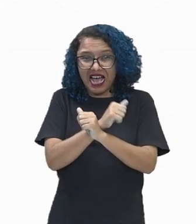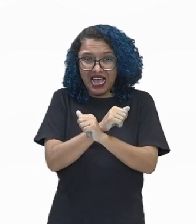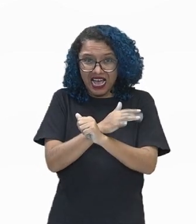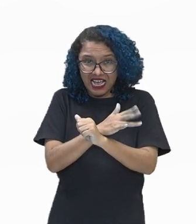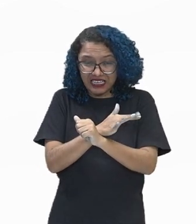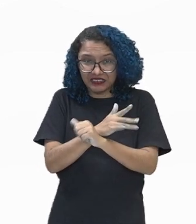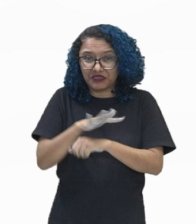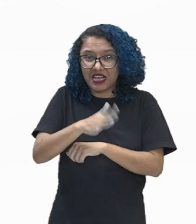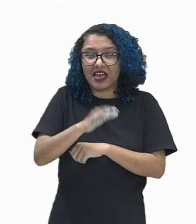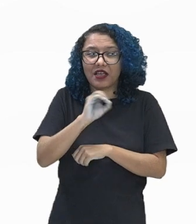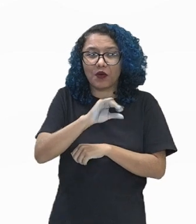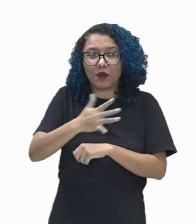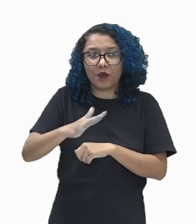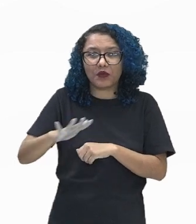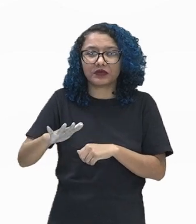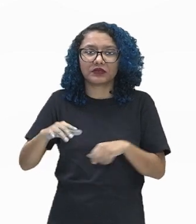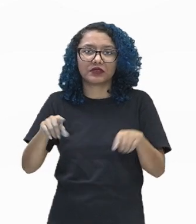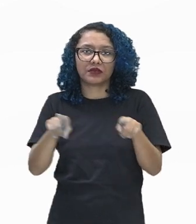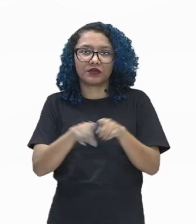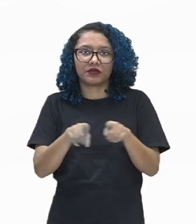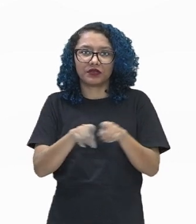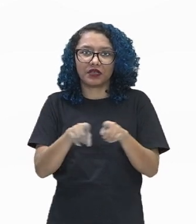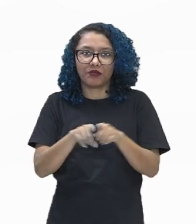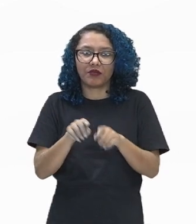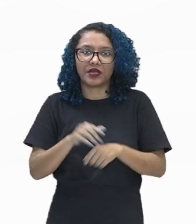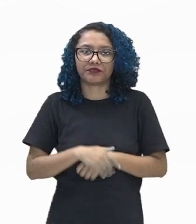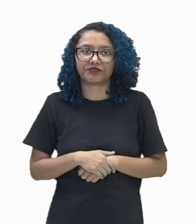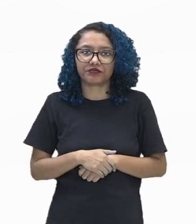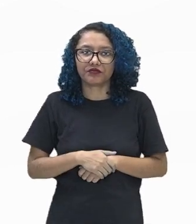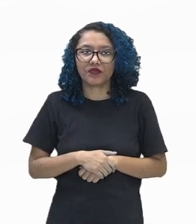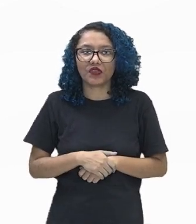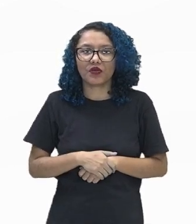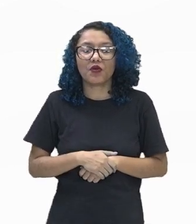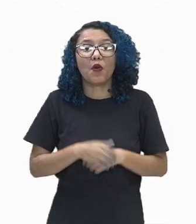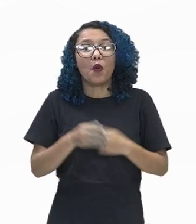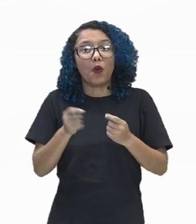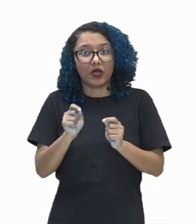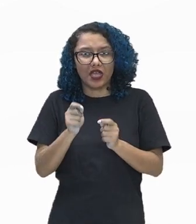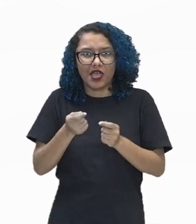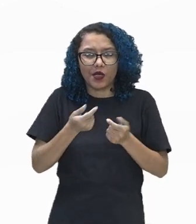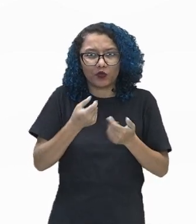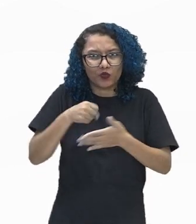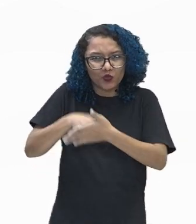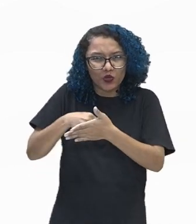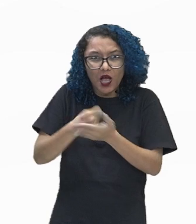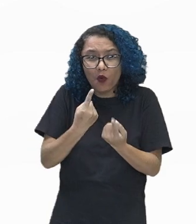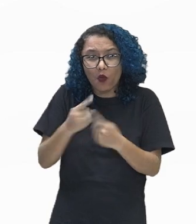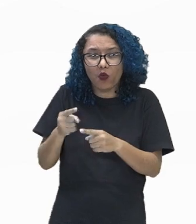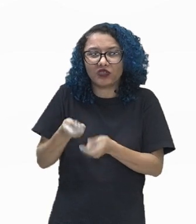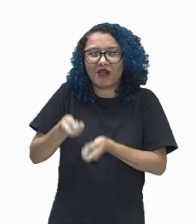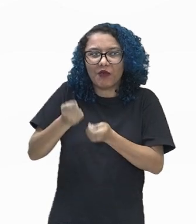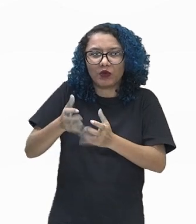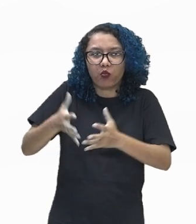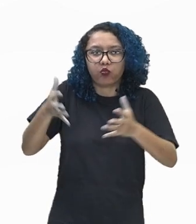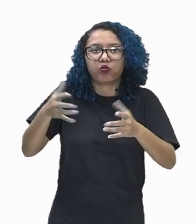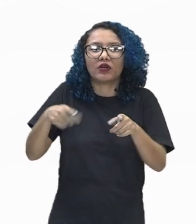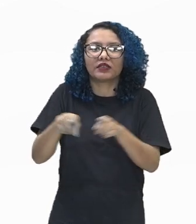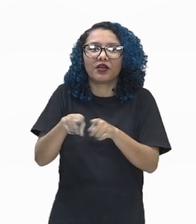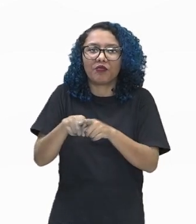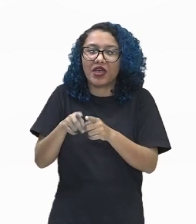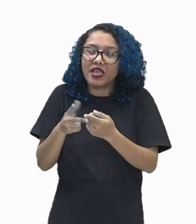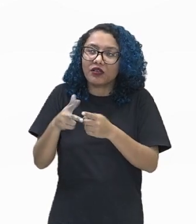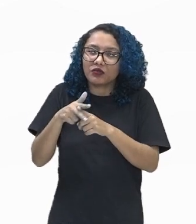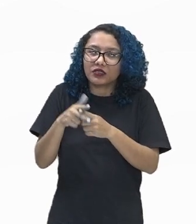combater a sobrepesca e restaurar populações de peixes até 2020, conservar 10% das